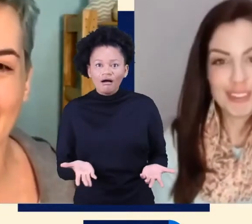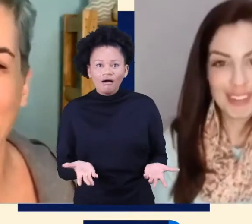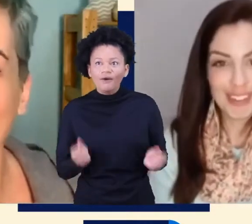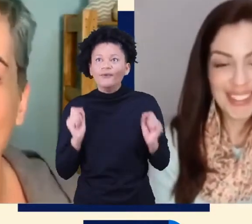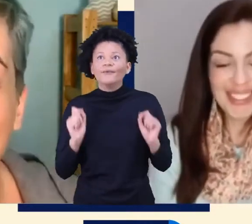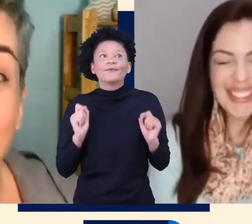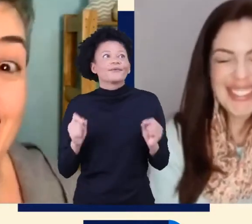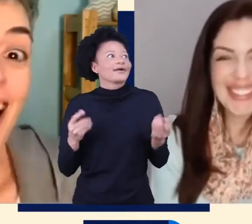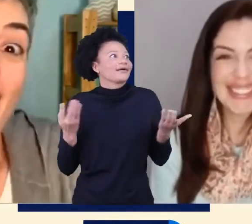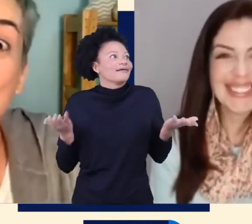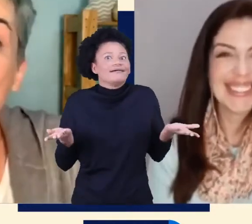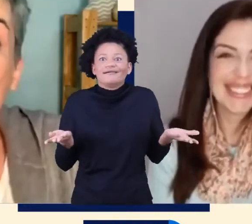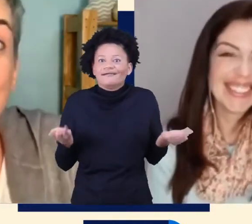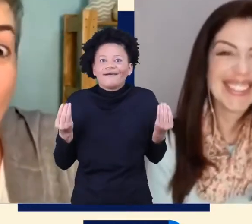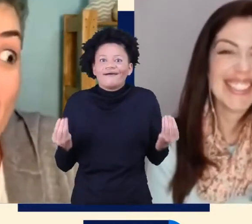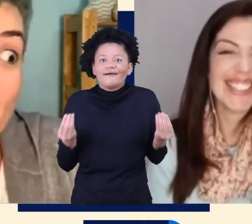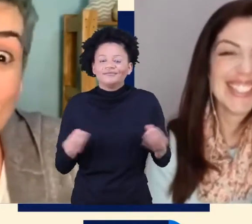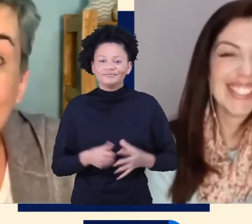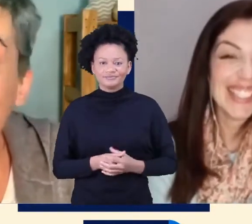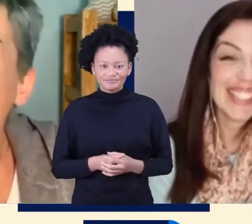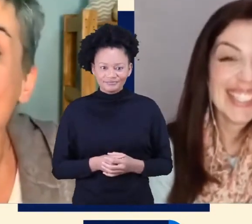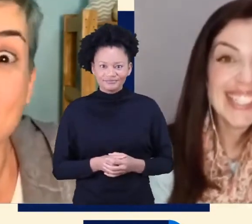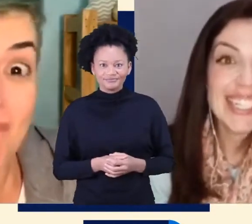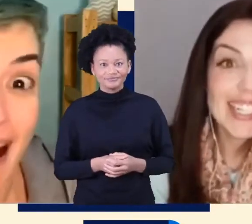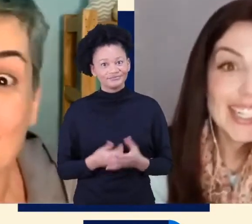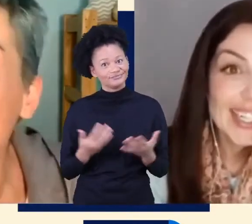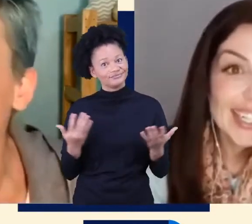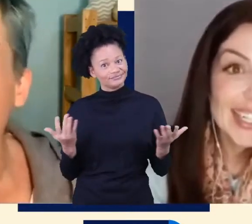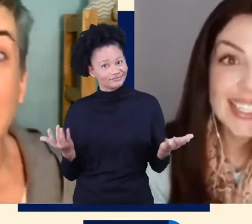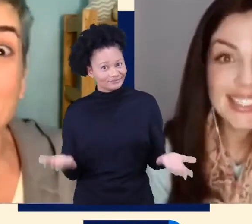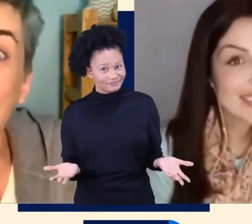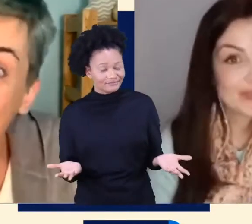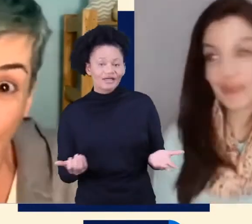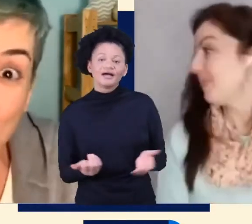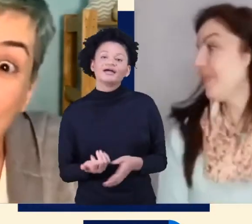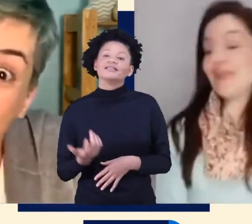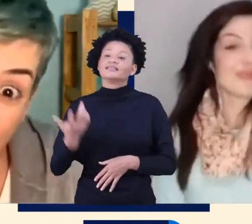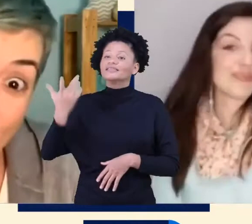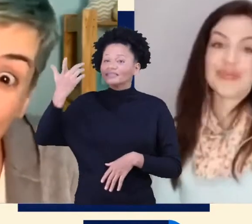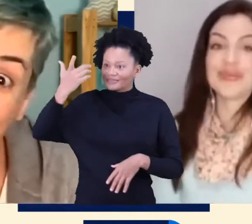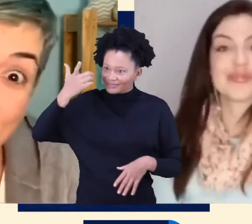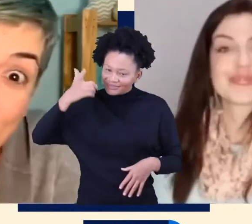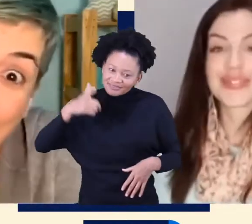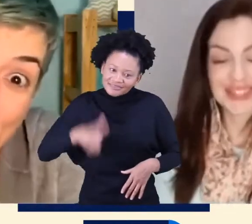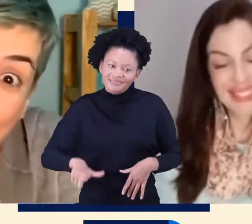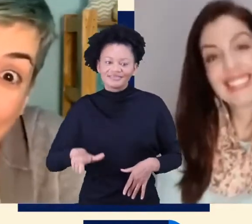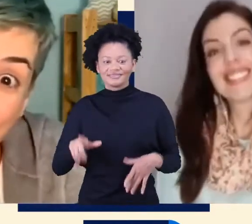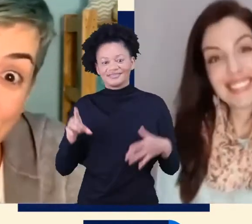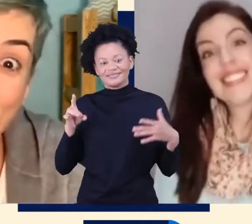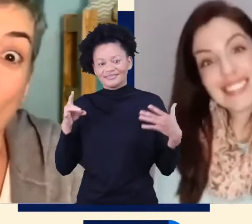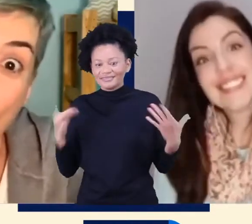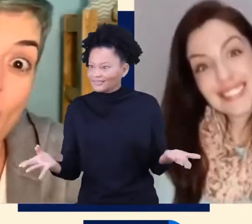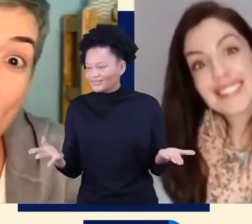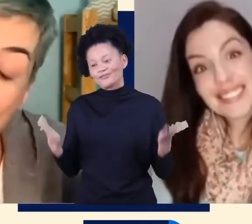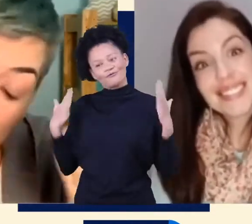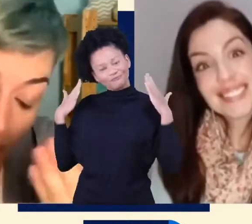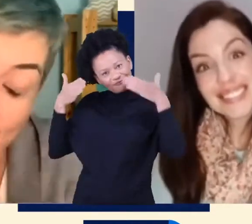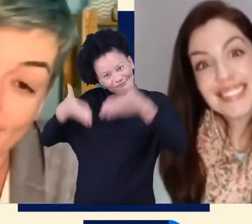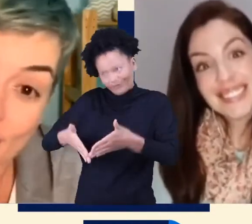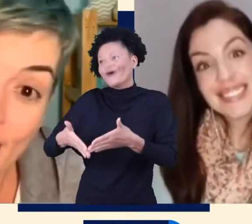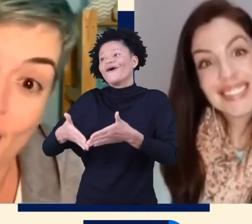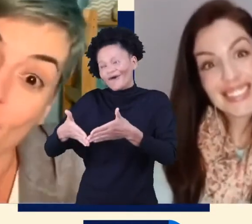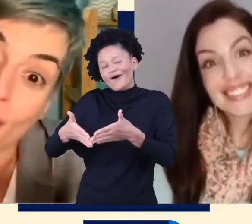comigo? A gente vai fazer mais uma live só para falar sobre pornografia,